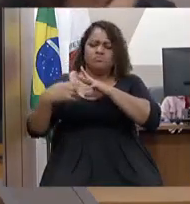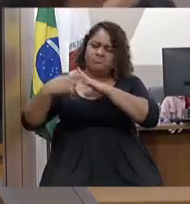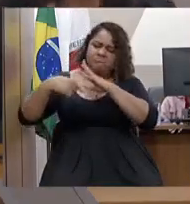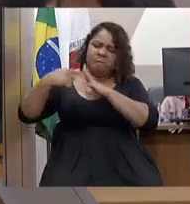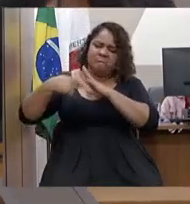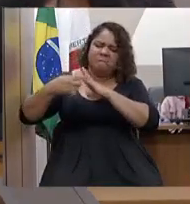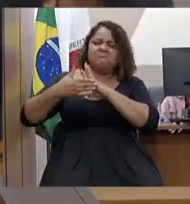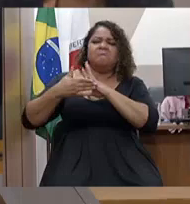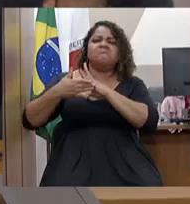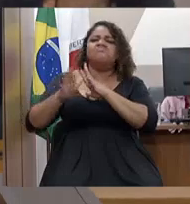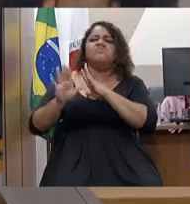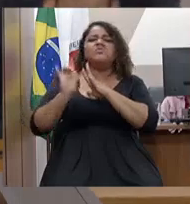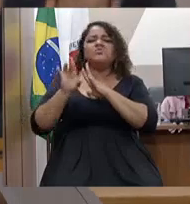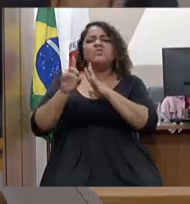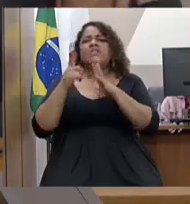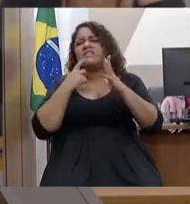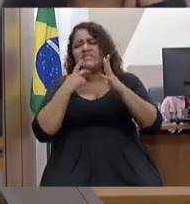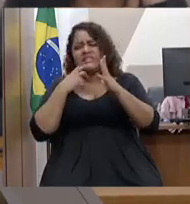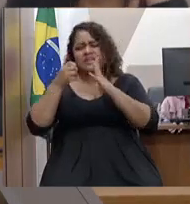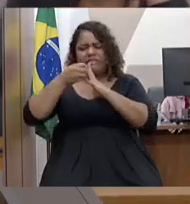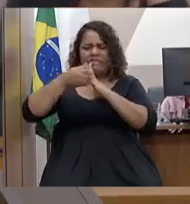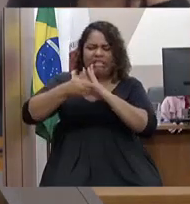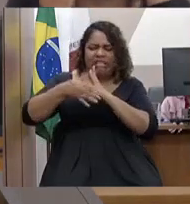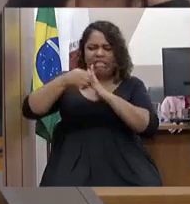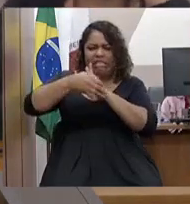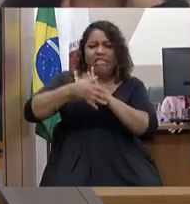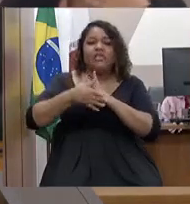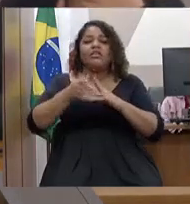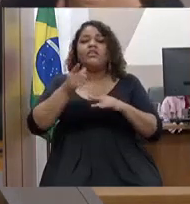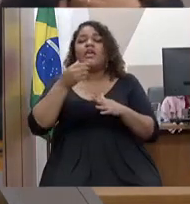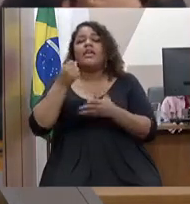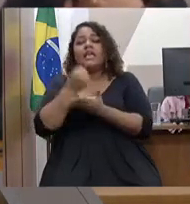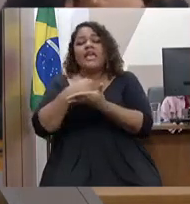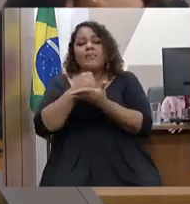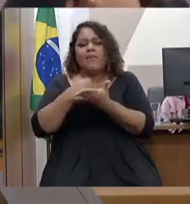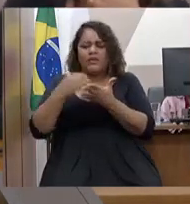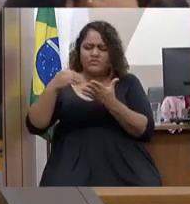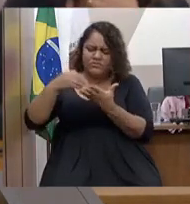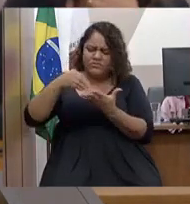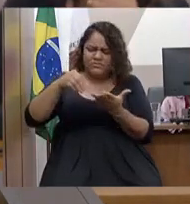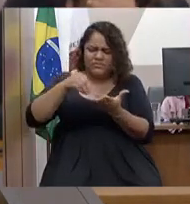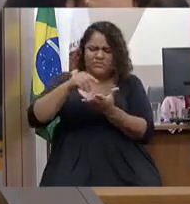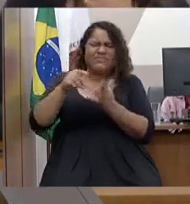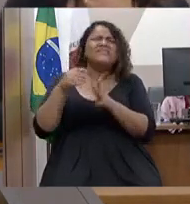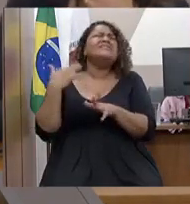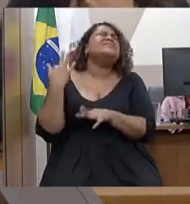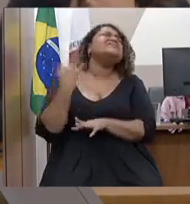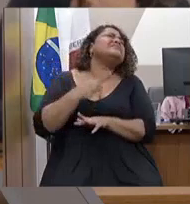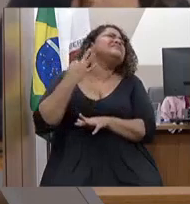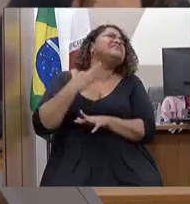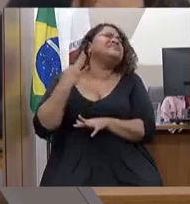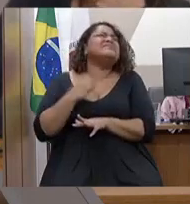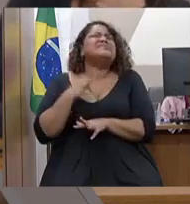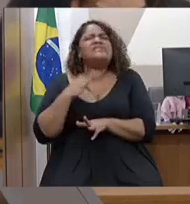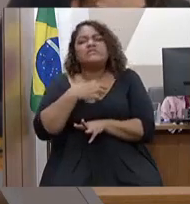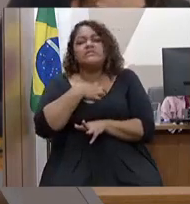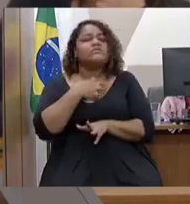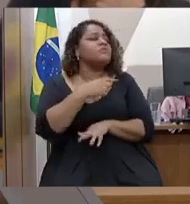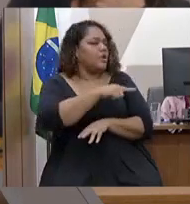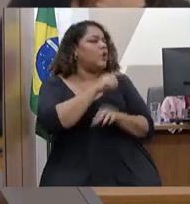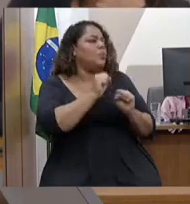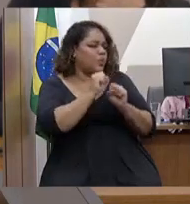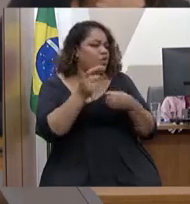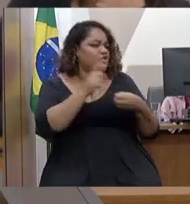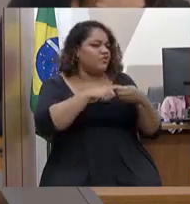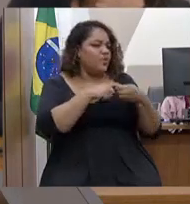e ficou sangrando passaram um remédio eu sentindo aquela dor imensa não agora você já pode trabalhar